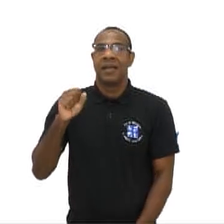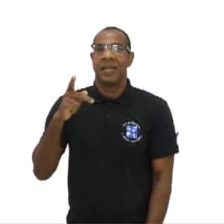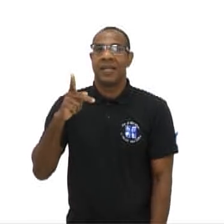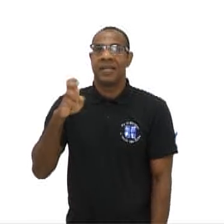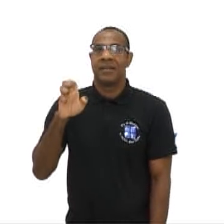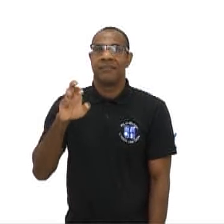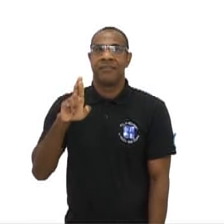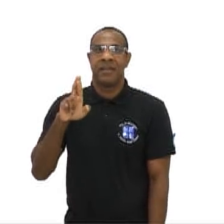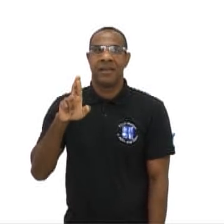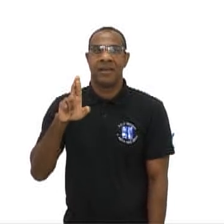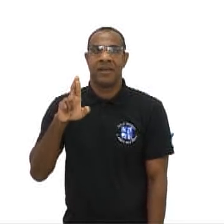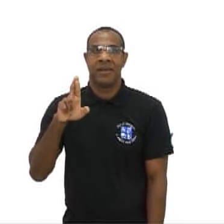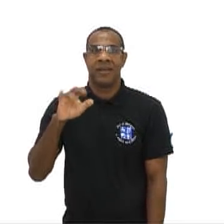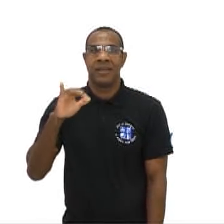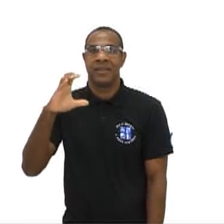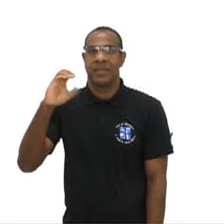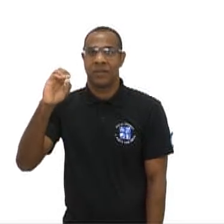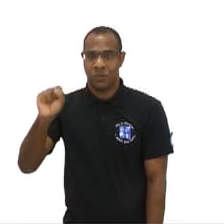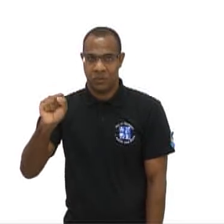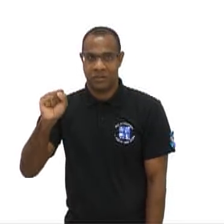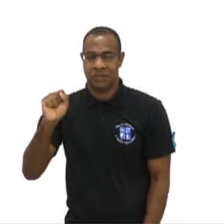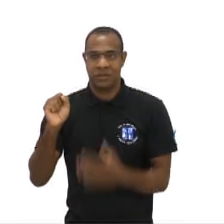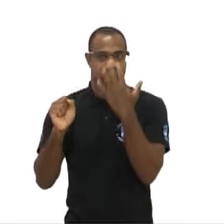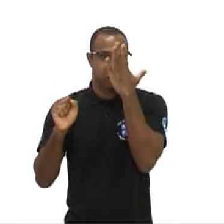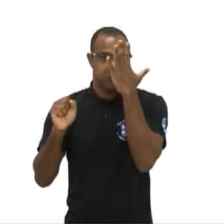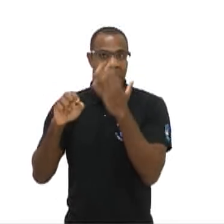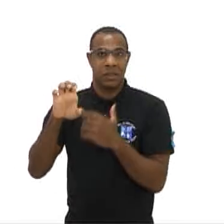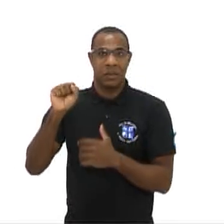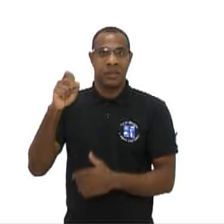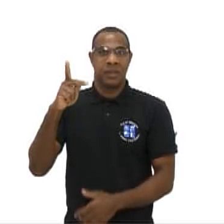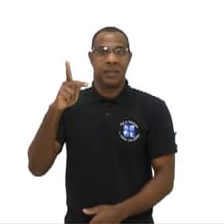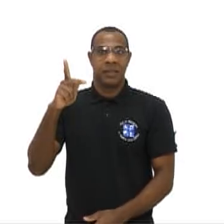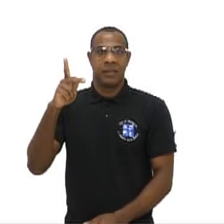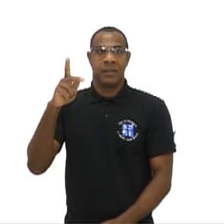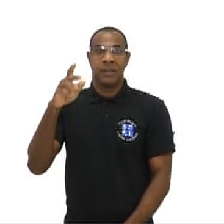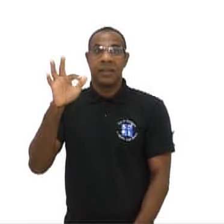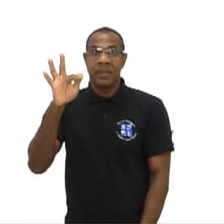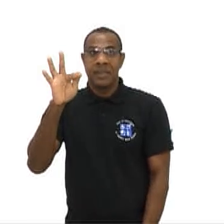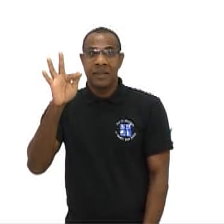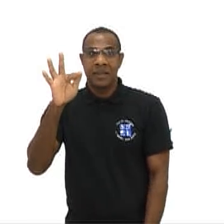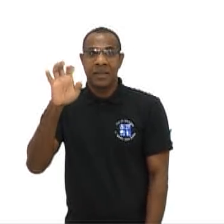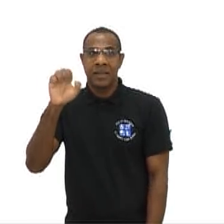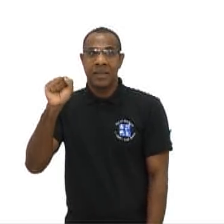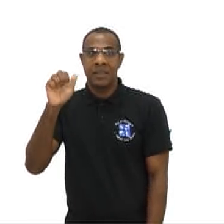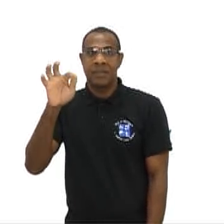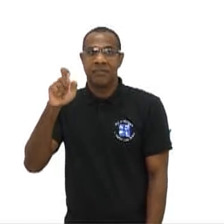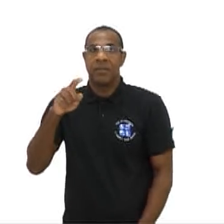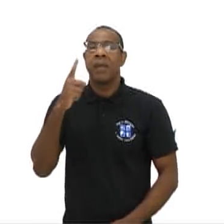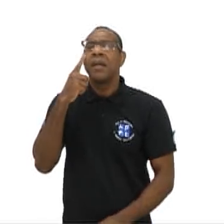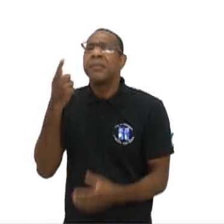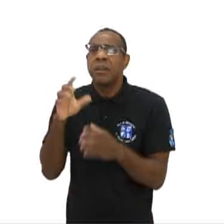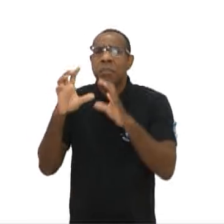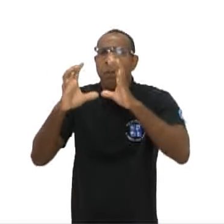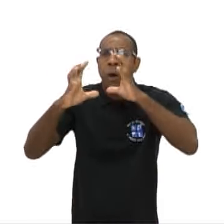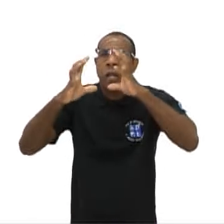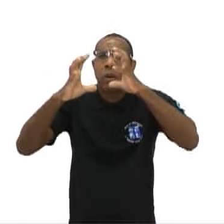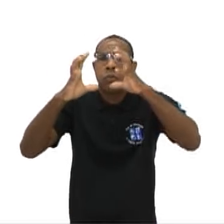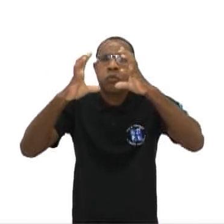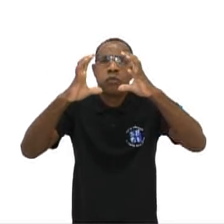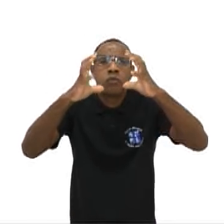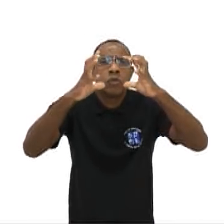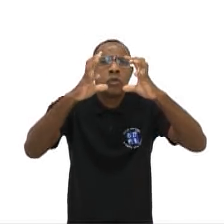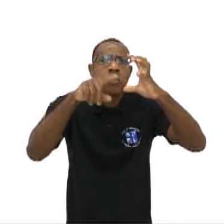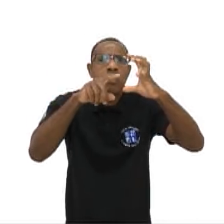E me acompanhe para a gente dar uma olhada nisso aqui, o que seria. Olha o que ele diz. Imagina uma bola de vidro oca, por